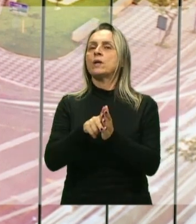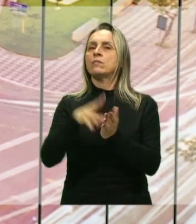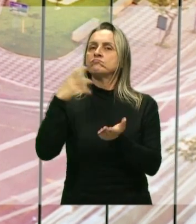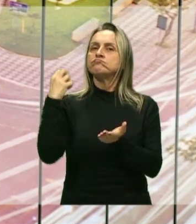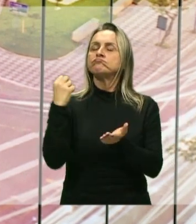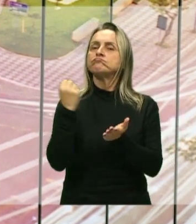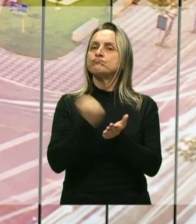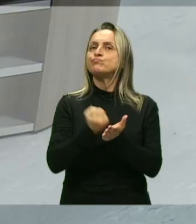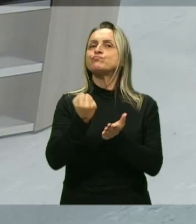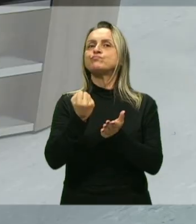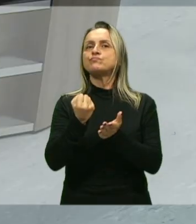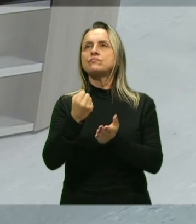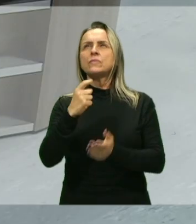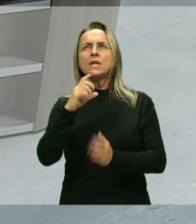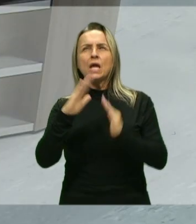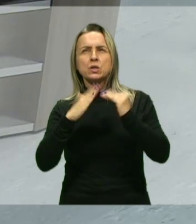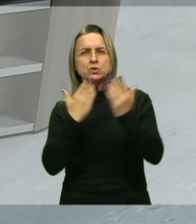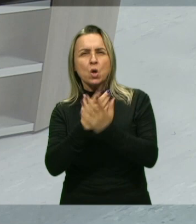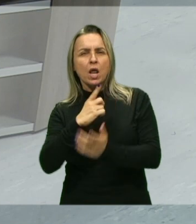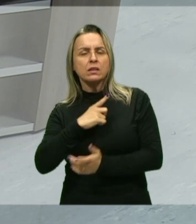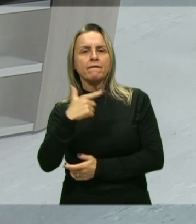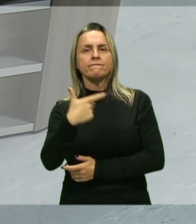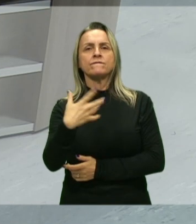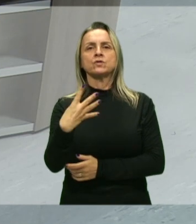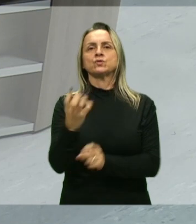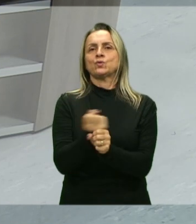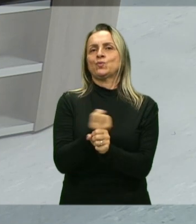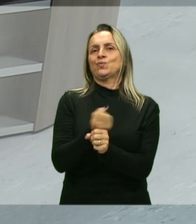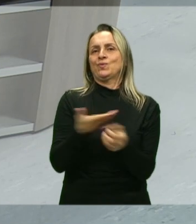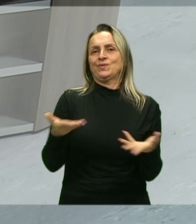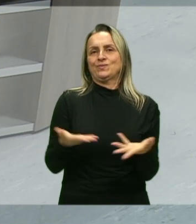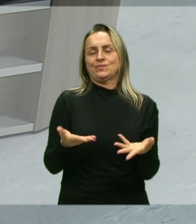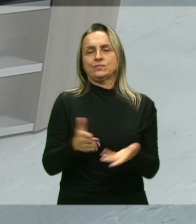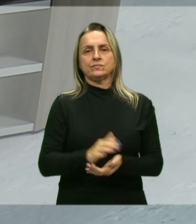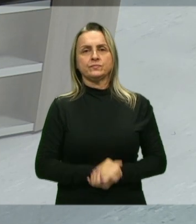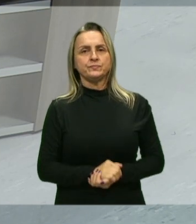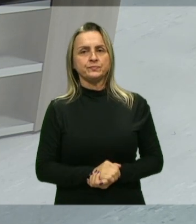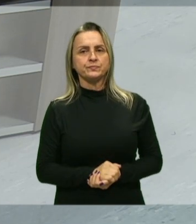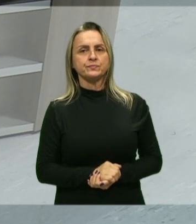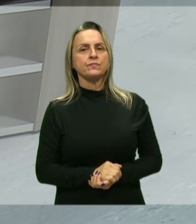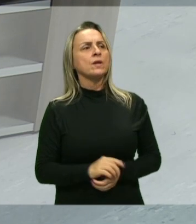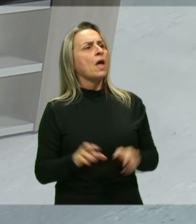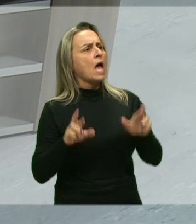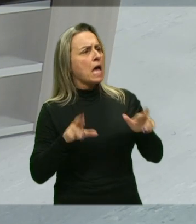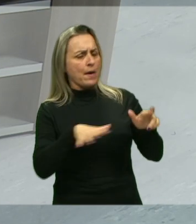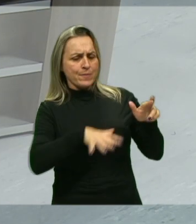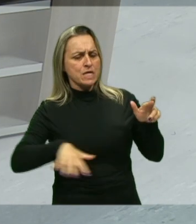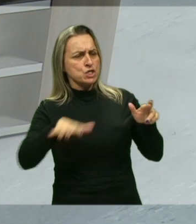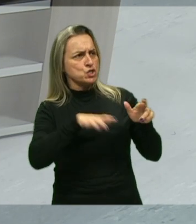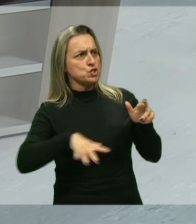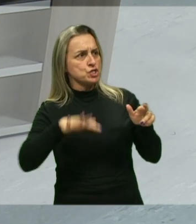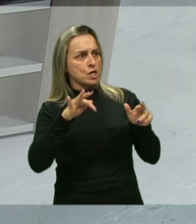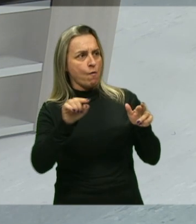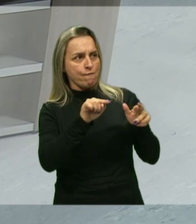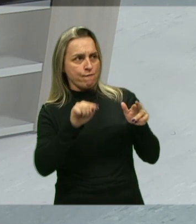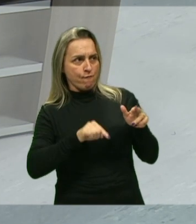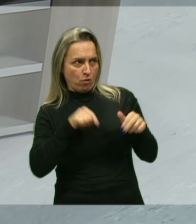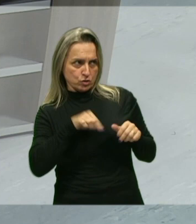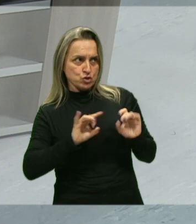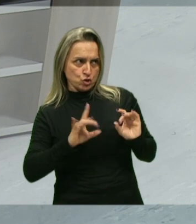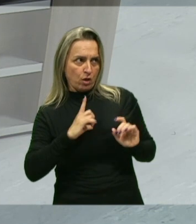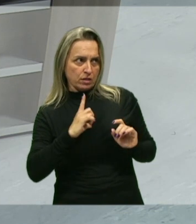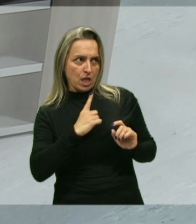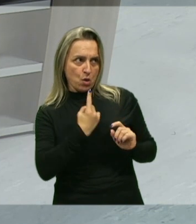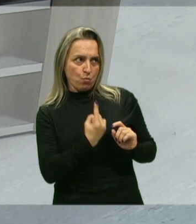anos atualmente, é a primeira, né? Sim, mas eu digo assim, na região, na nossa região da Foz aqui, só tem ela ou tem mais? Tem